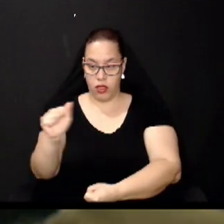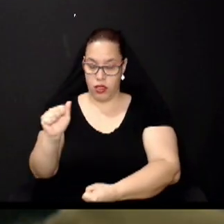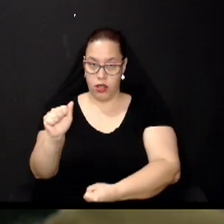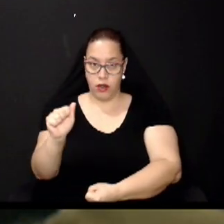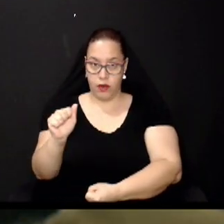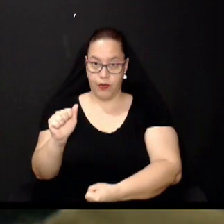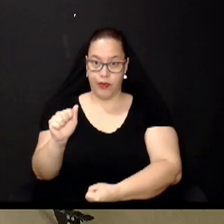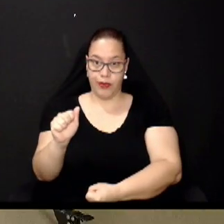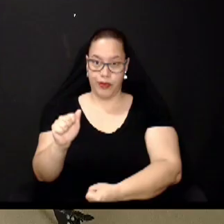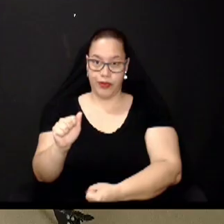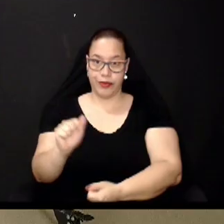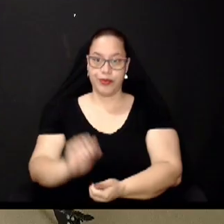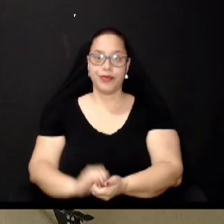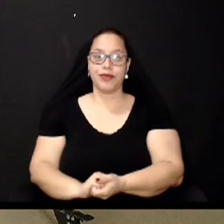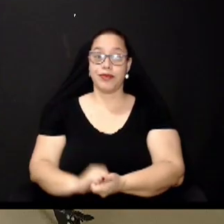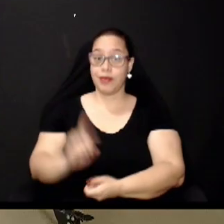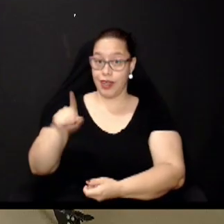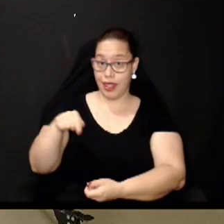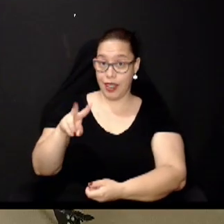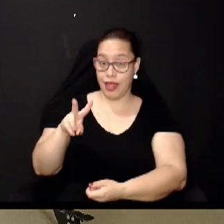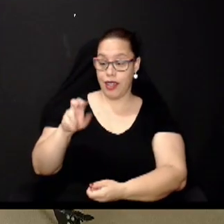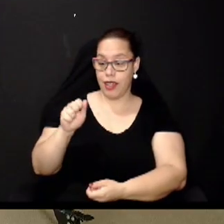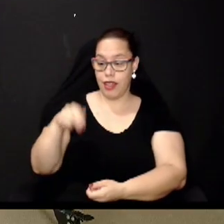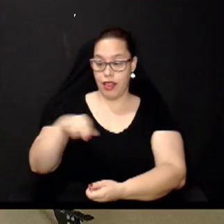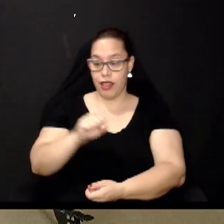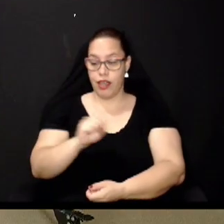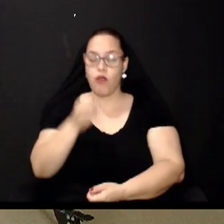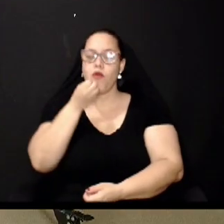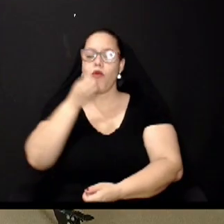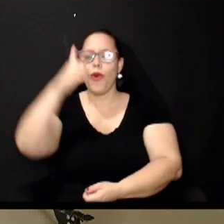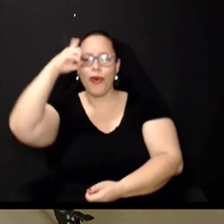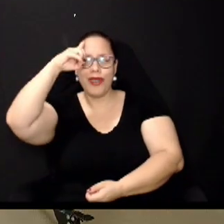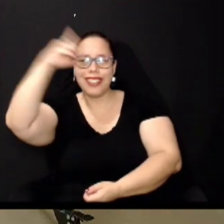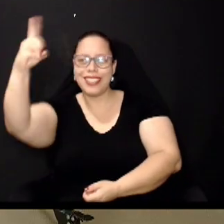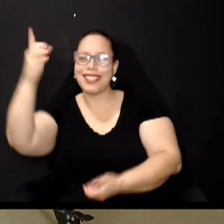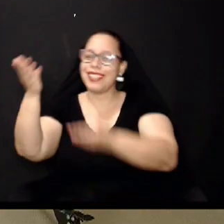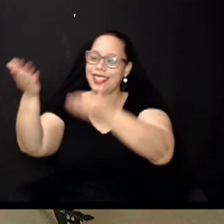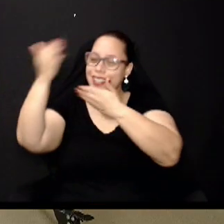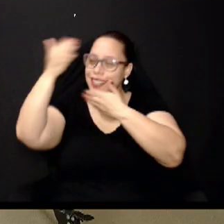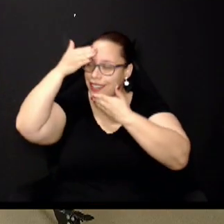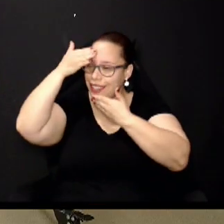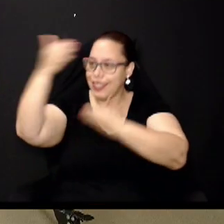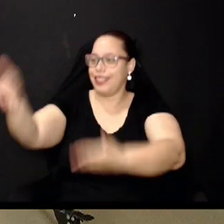Penacchione. É isso mesmo, Vanessa? Bom dia. Obrigada pela sua participação, pela sua